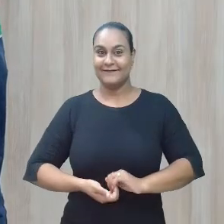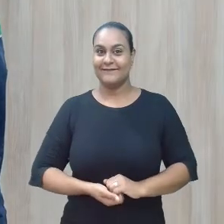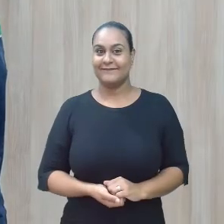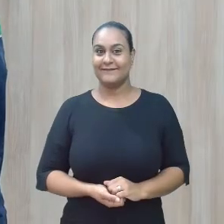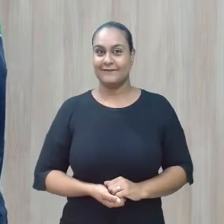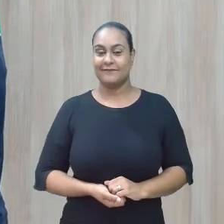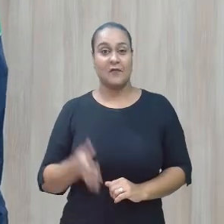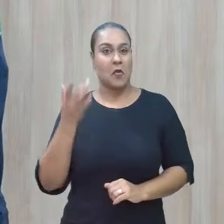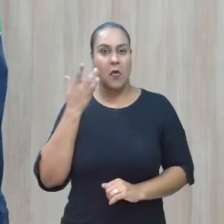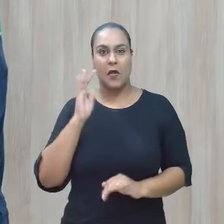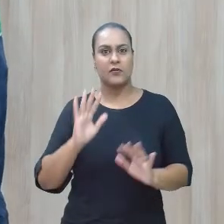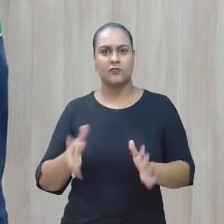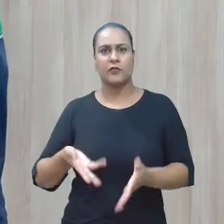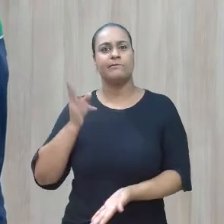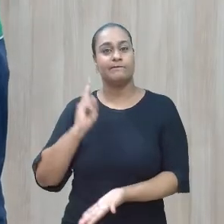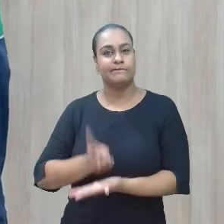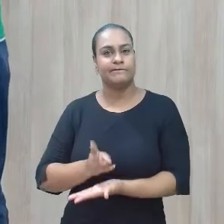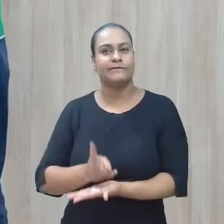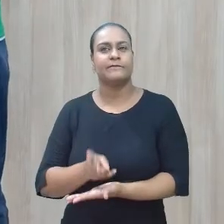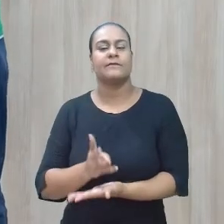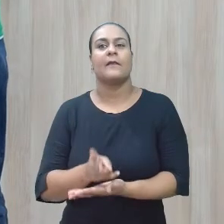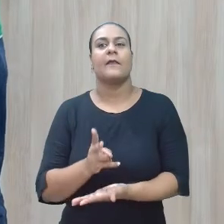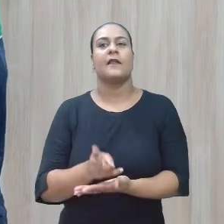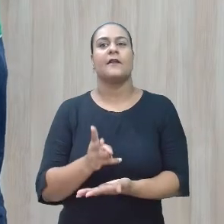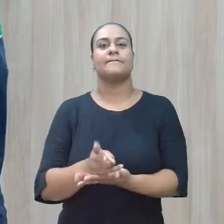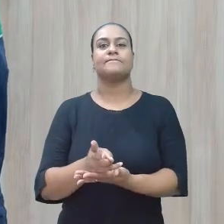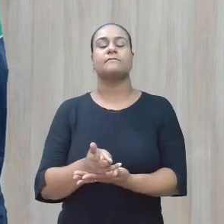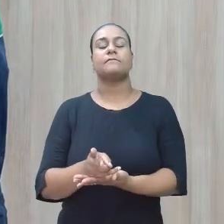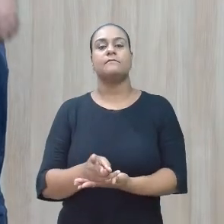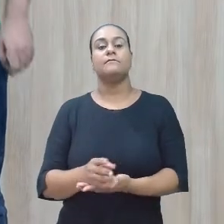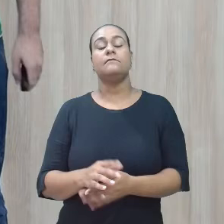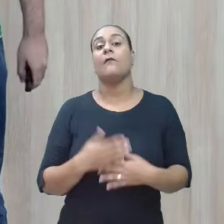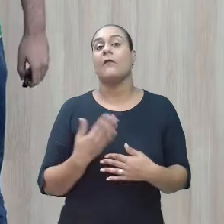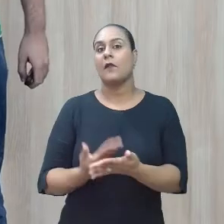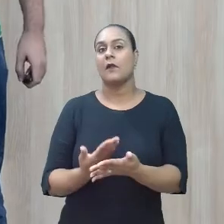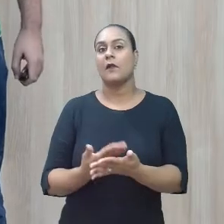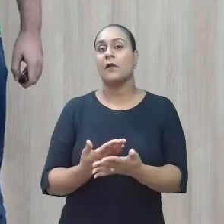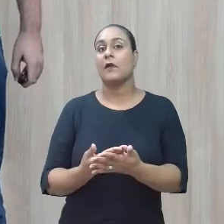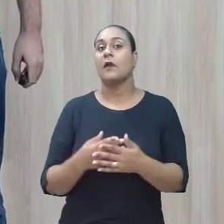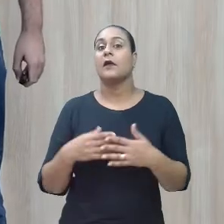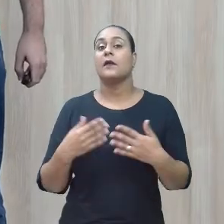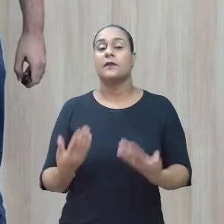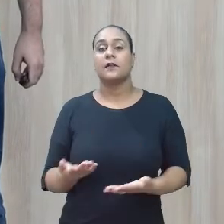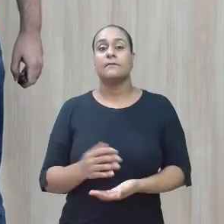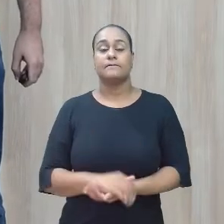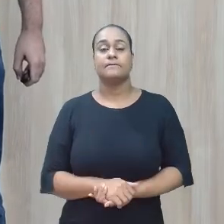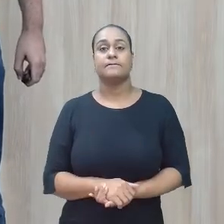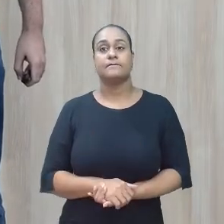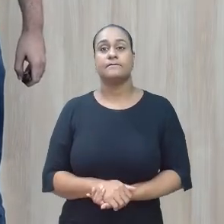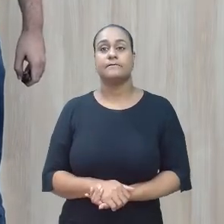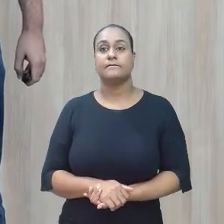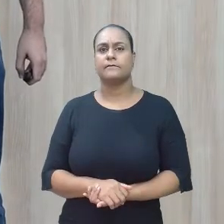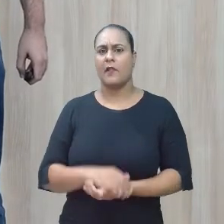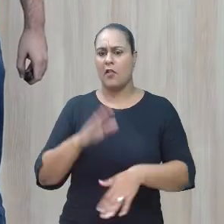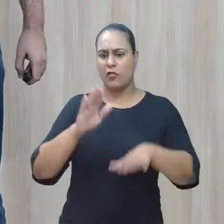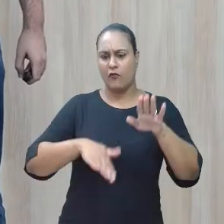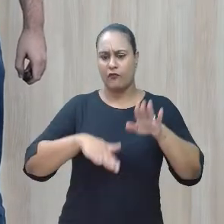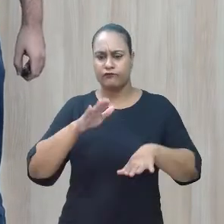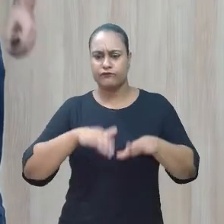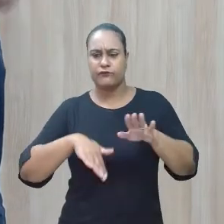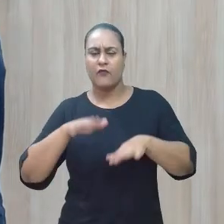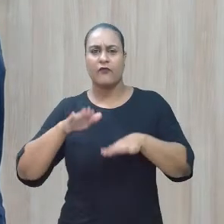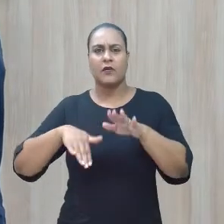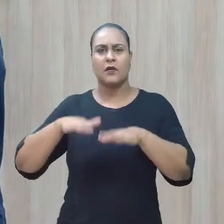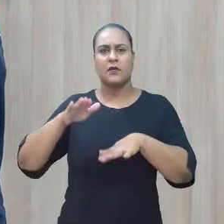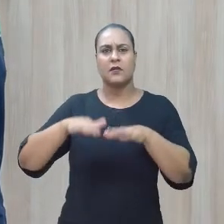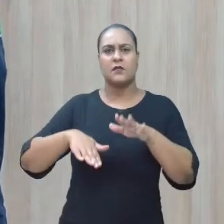Acho que não, hein? Vamos seguindo, gente. Vamos seguindo. Vamos dar prosseguimento à nossa aula. Beleza. Então, nessa questão de variações climáticas, nós